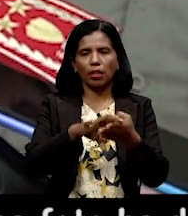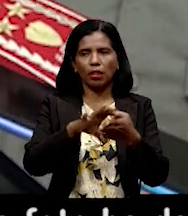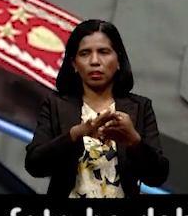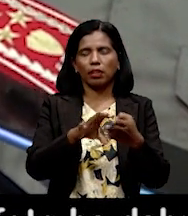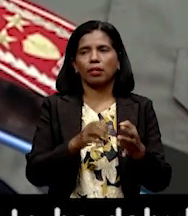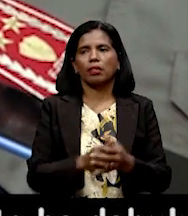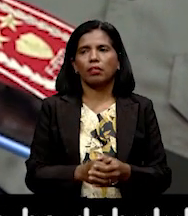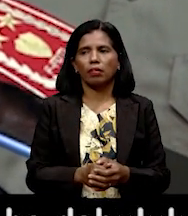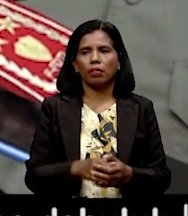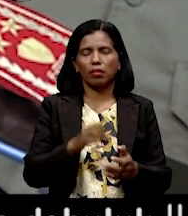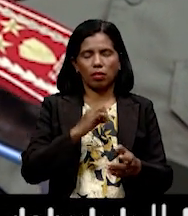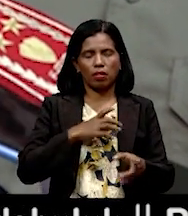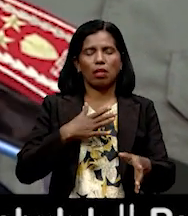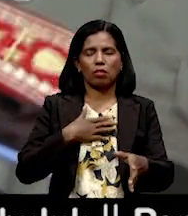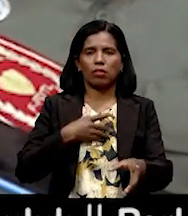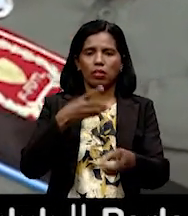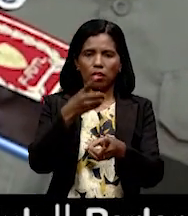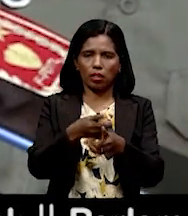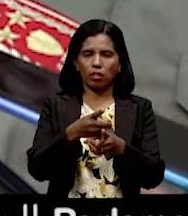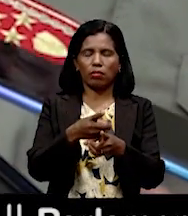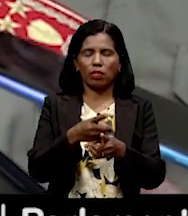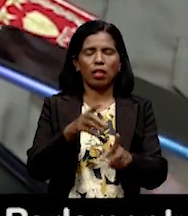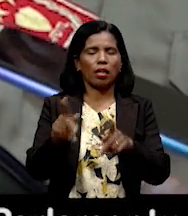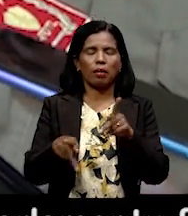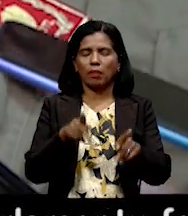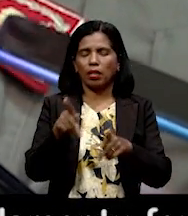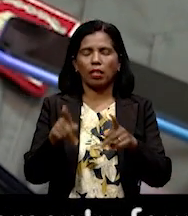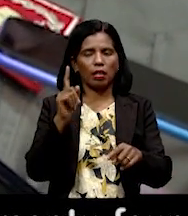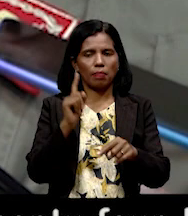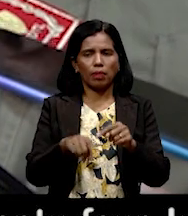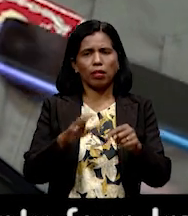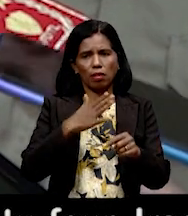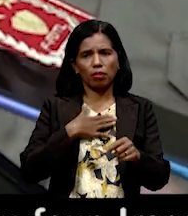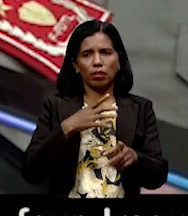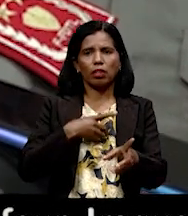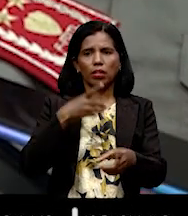cada que tem direito né a unha direito é mais level impede a direito